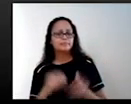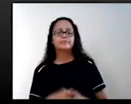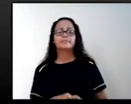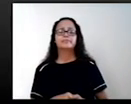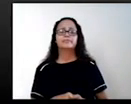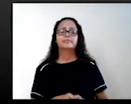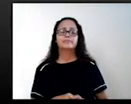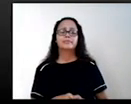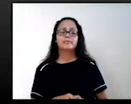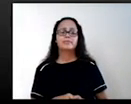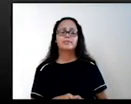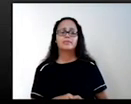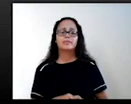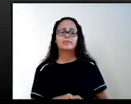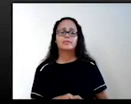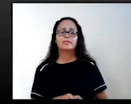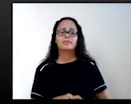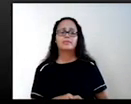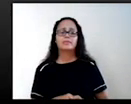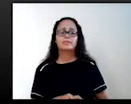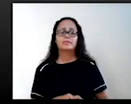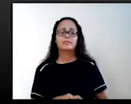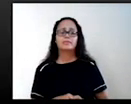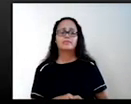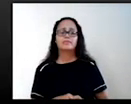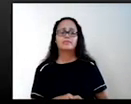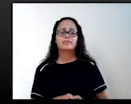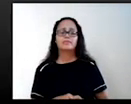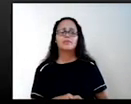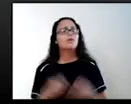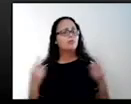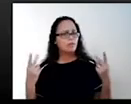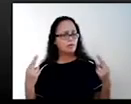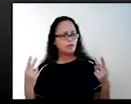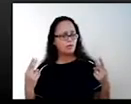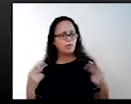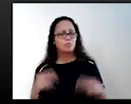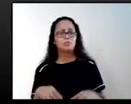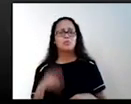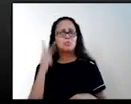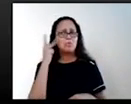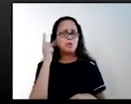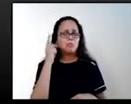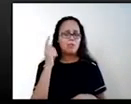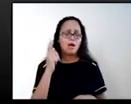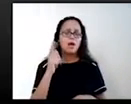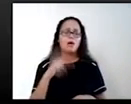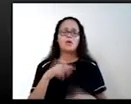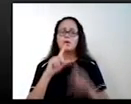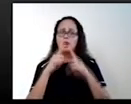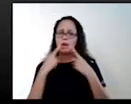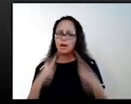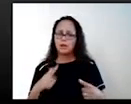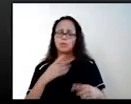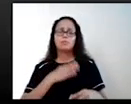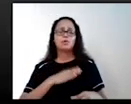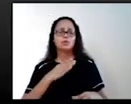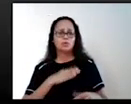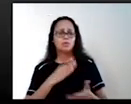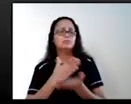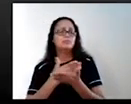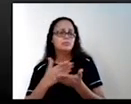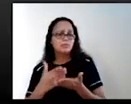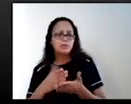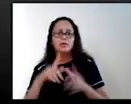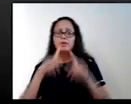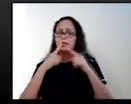E uma das marcas que hoje são muito comuns na língua portuguesa, mas que também tem essa origem lá das